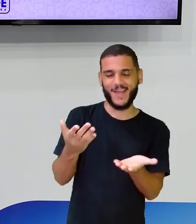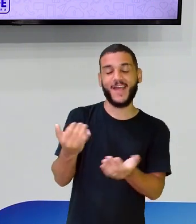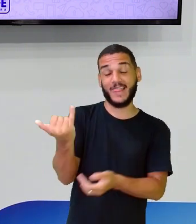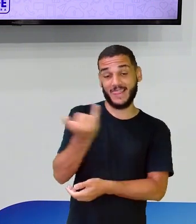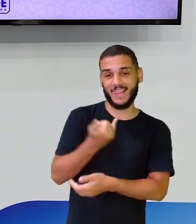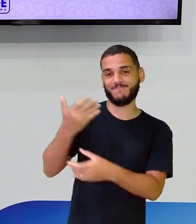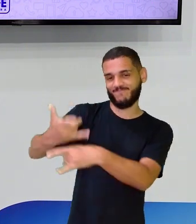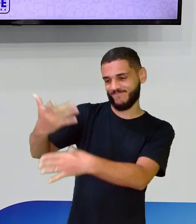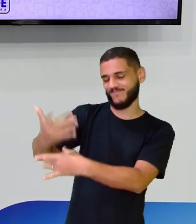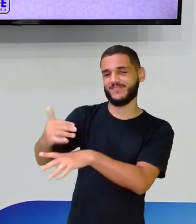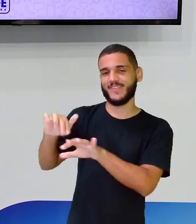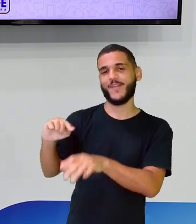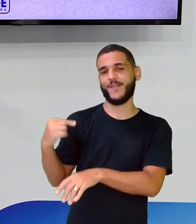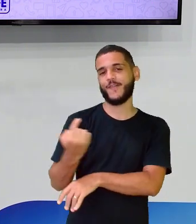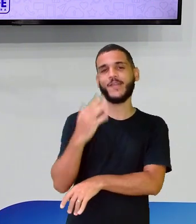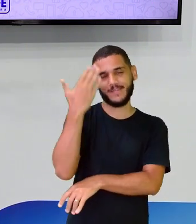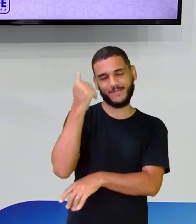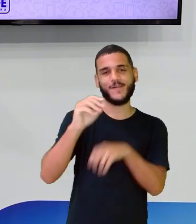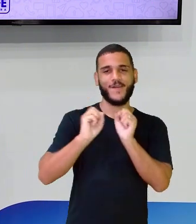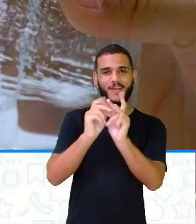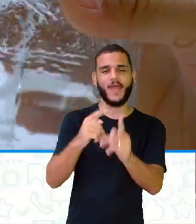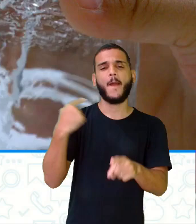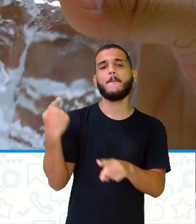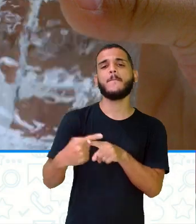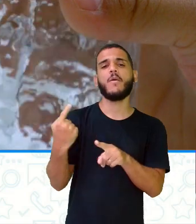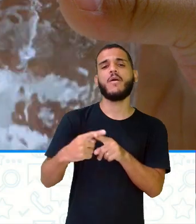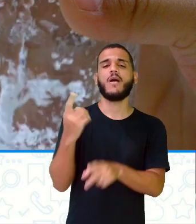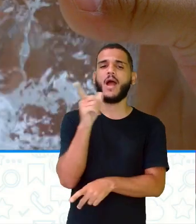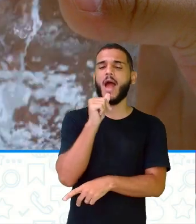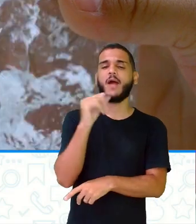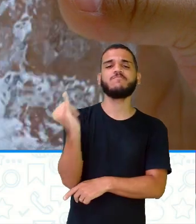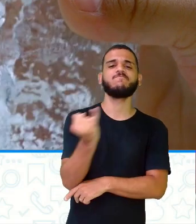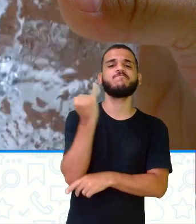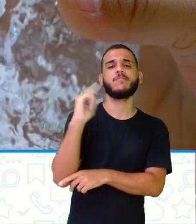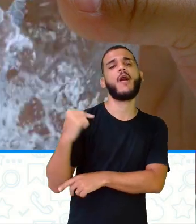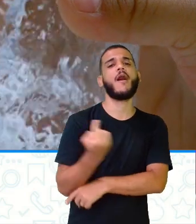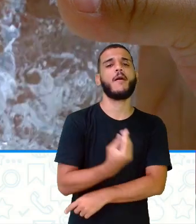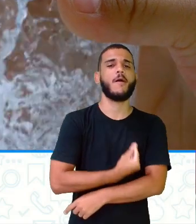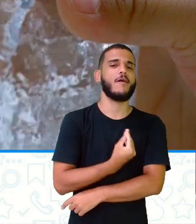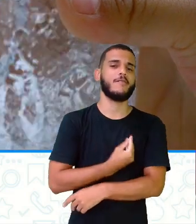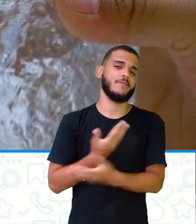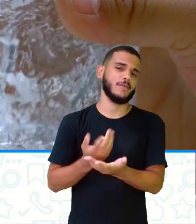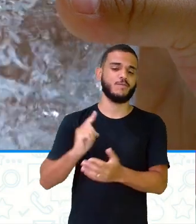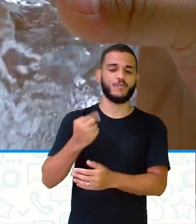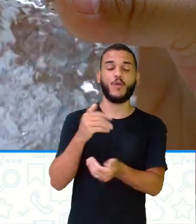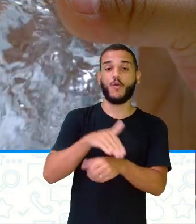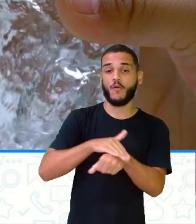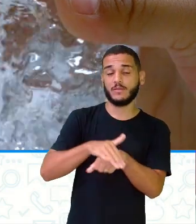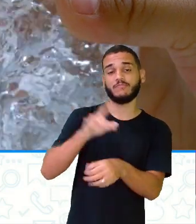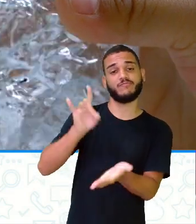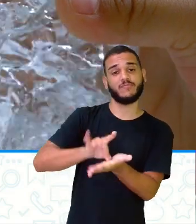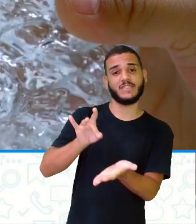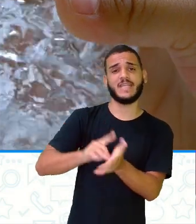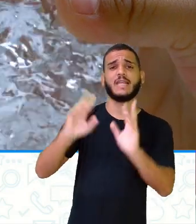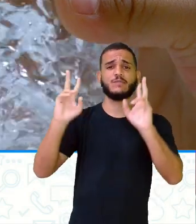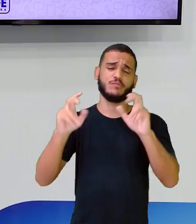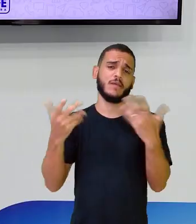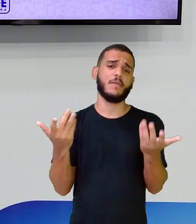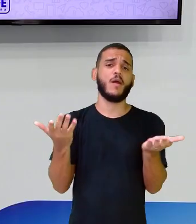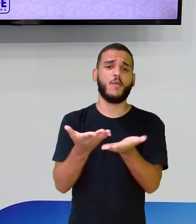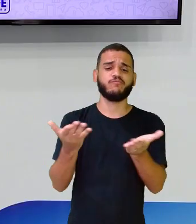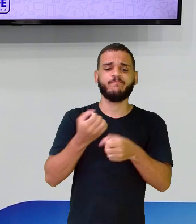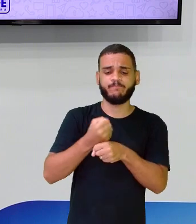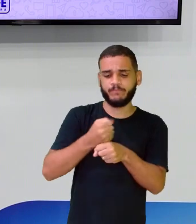bom? Então, por que que a água é tão importante na nossa vida? A gente já conversou muito sobre a água durante esse